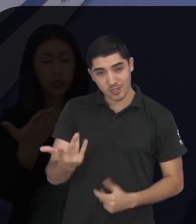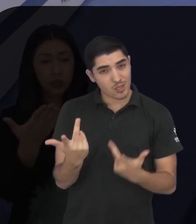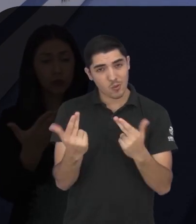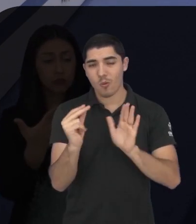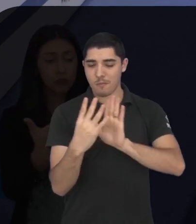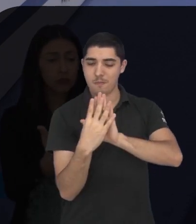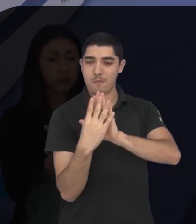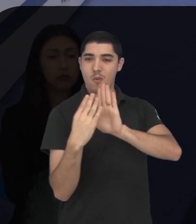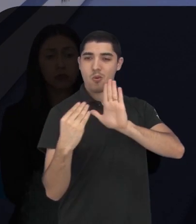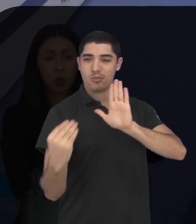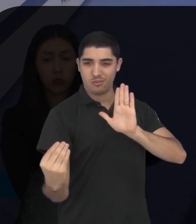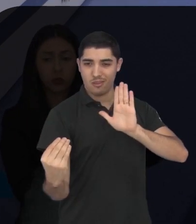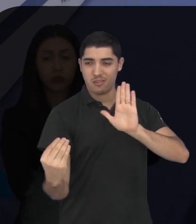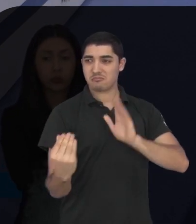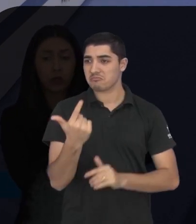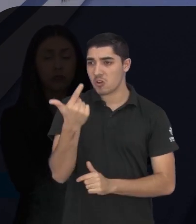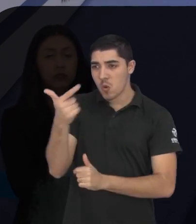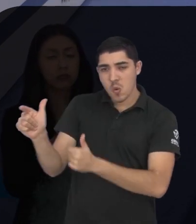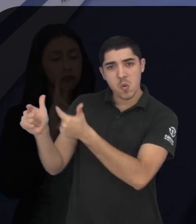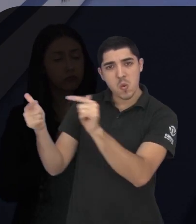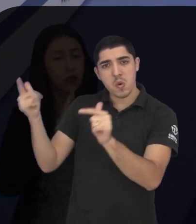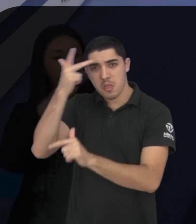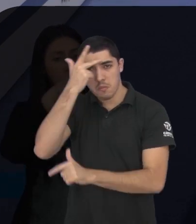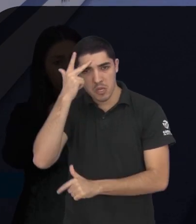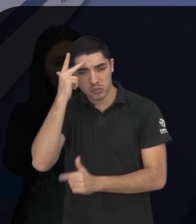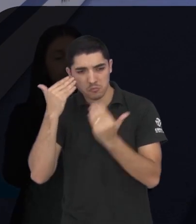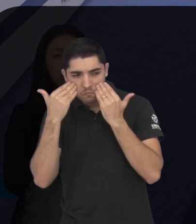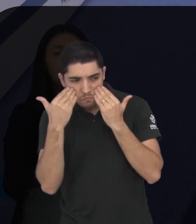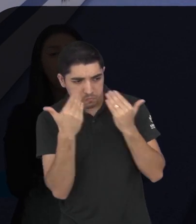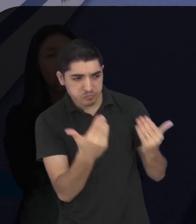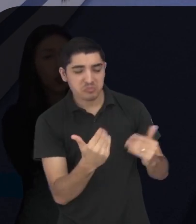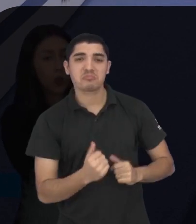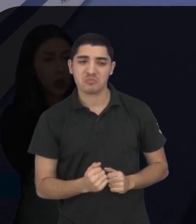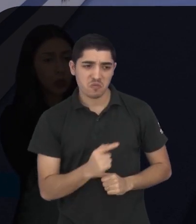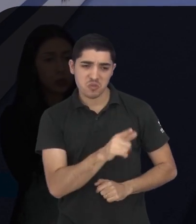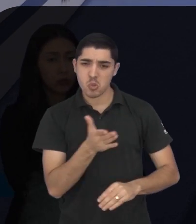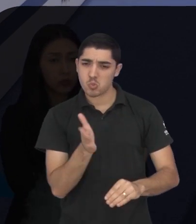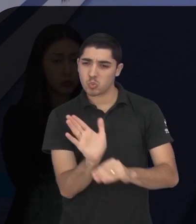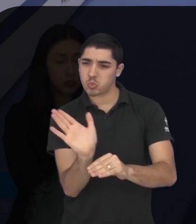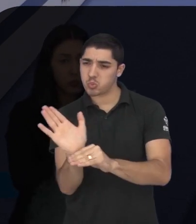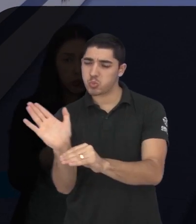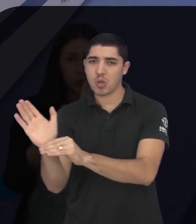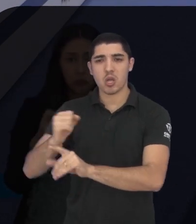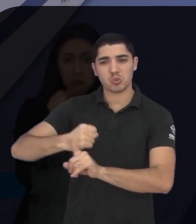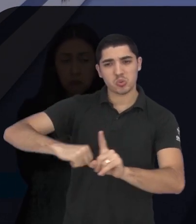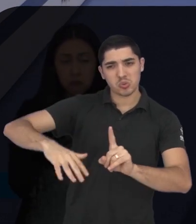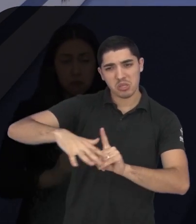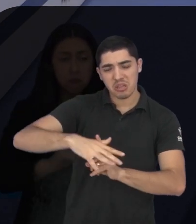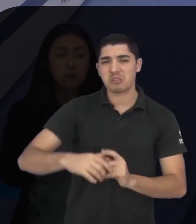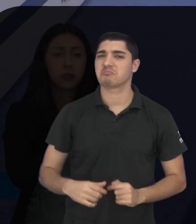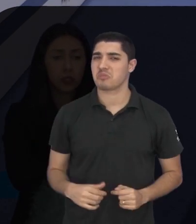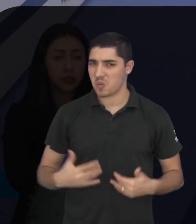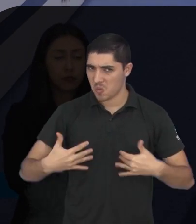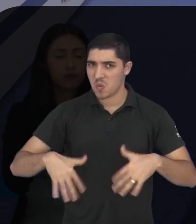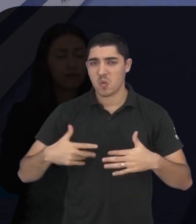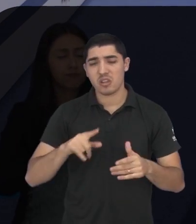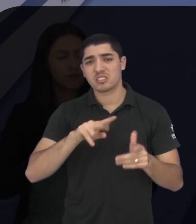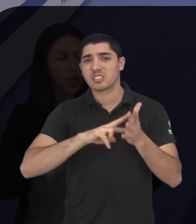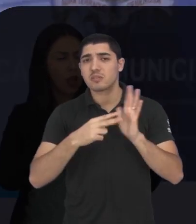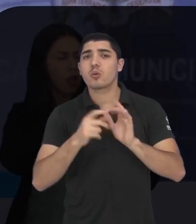segurança, hospitais e pelos próprios moradores. O Vinícius, a Carol e os demais conselheiros em primeiro mandato já